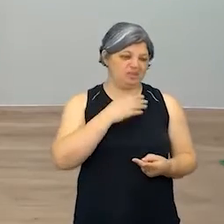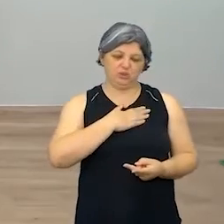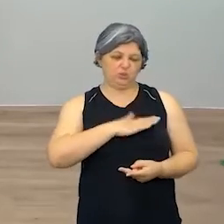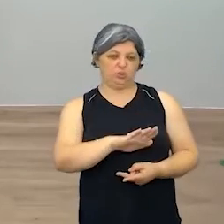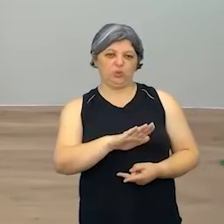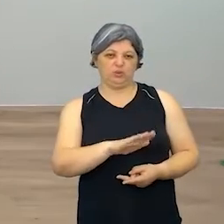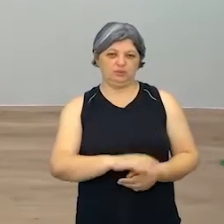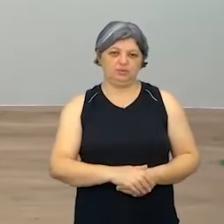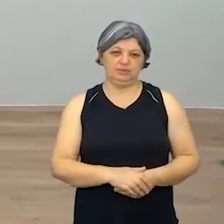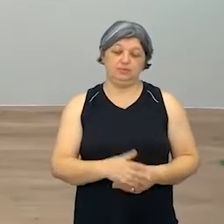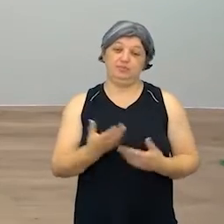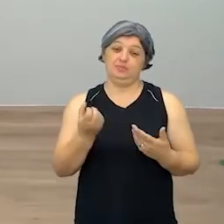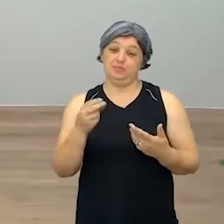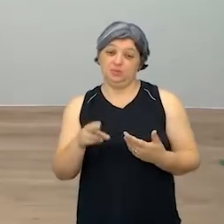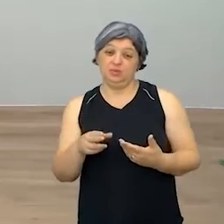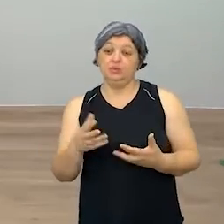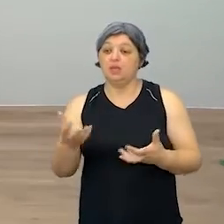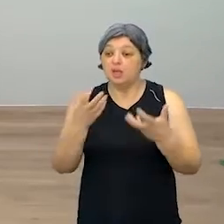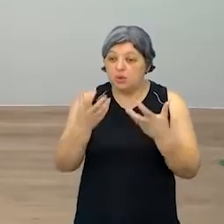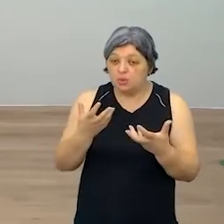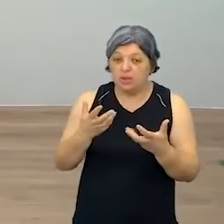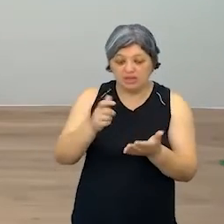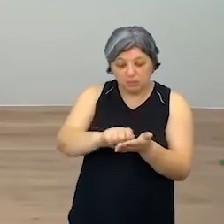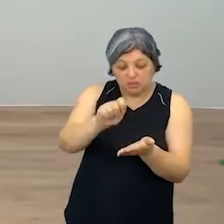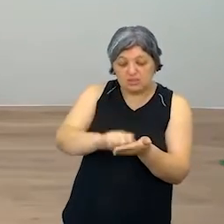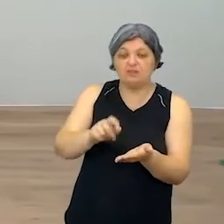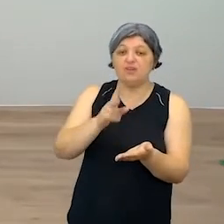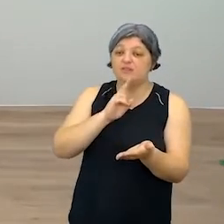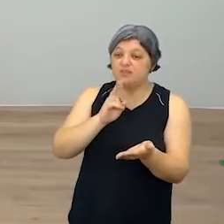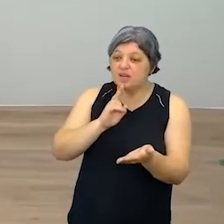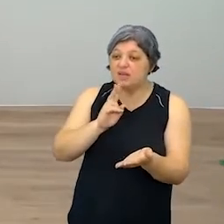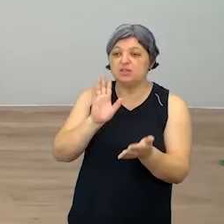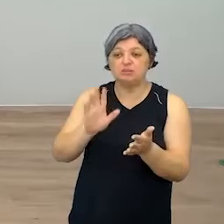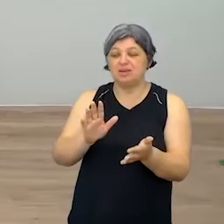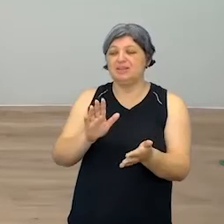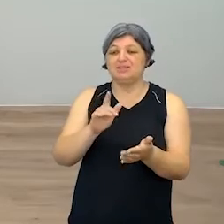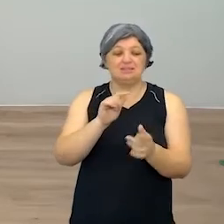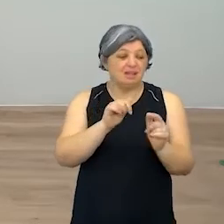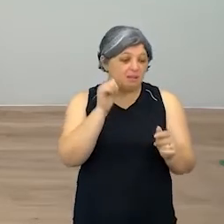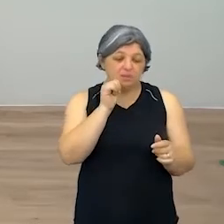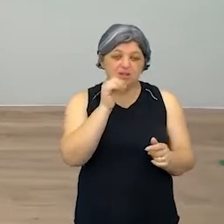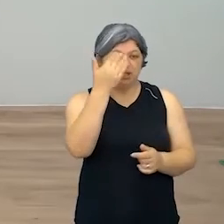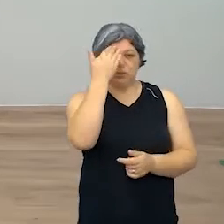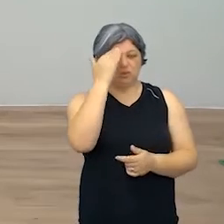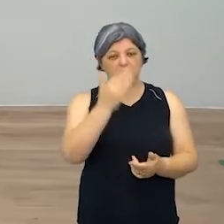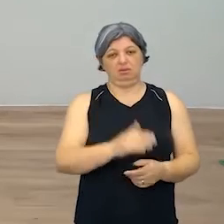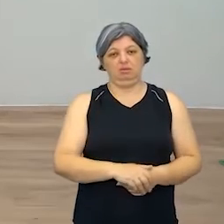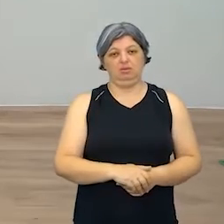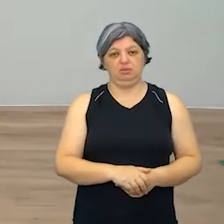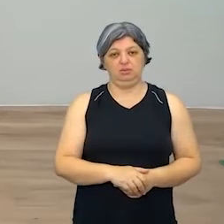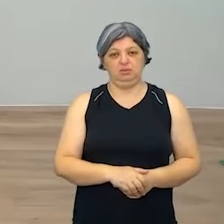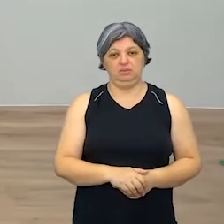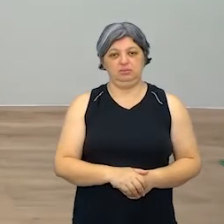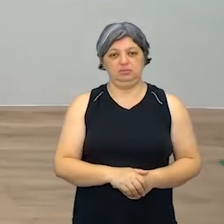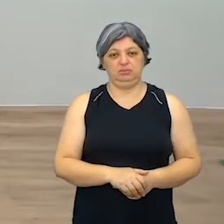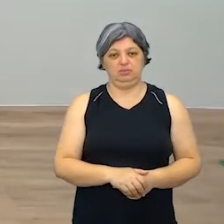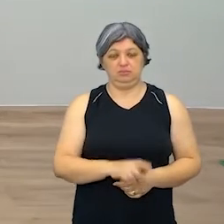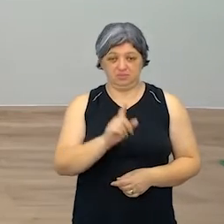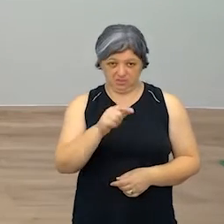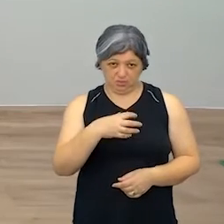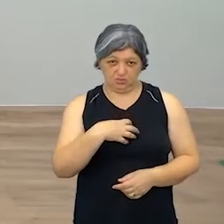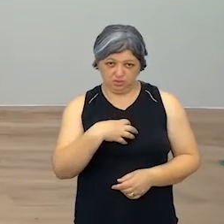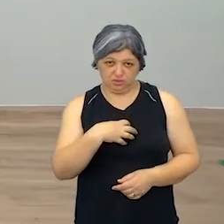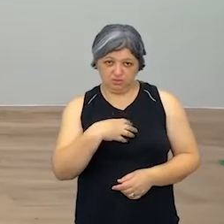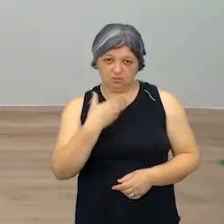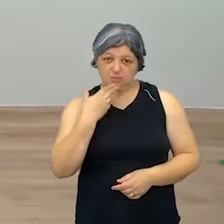que a melhor forma é dizer eu quero escrever de verde e ela não me entende, ela não me deixa? É essa a melhor